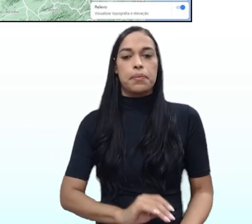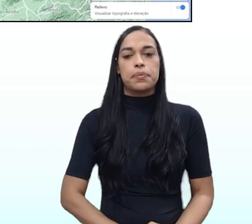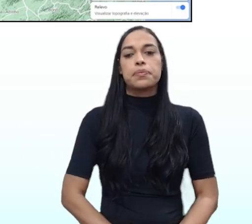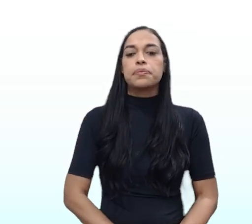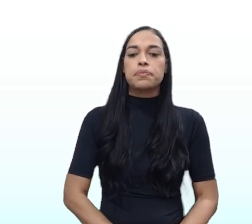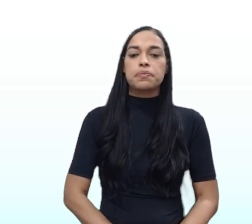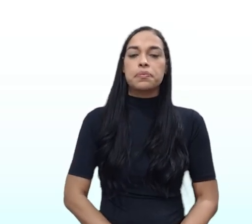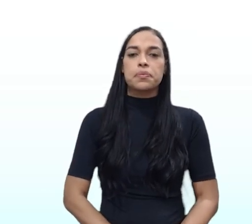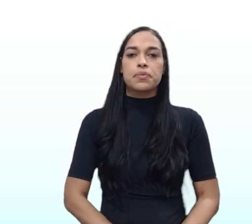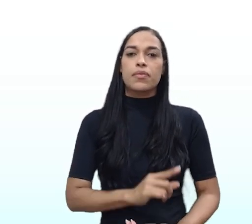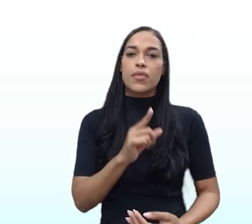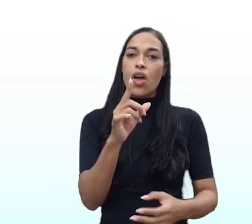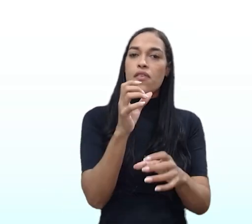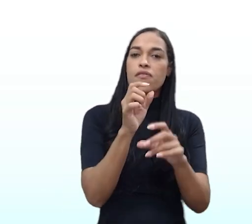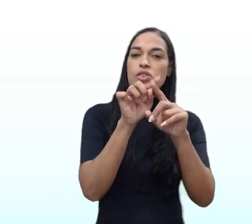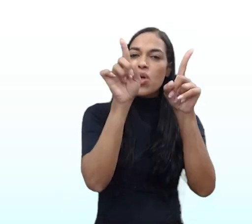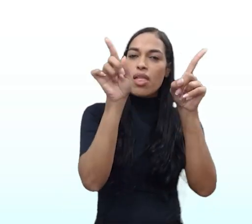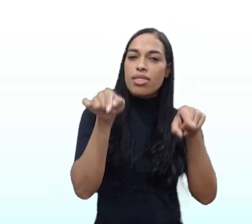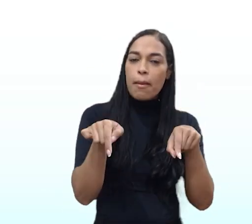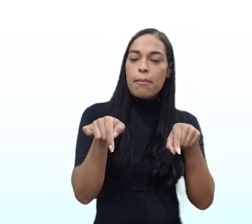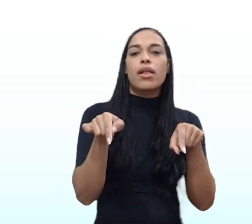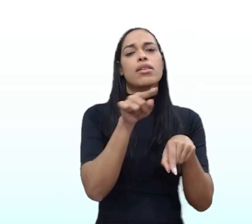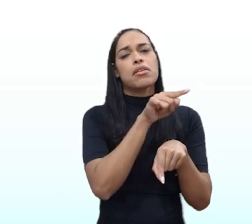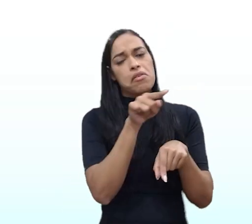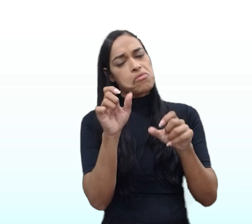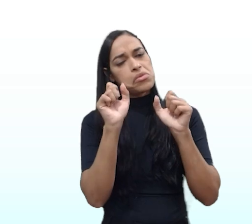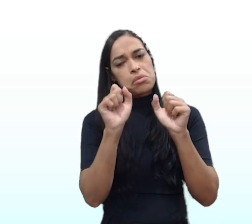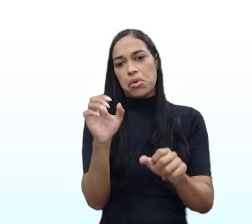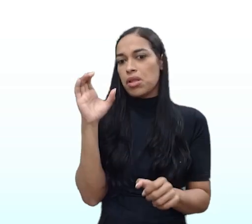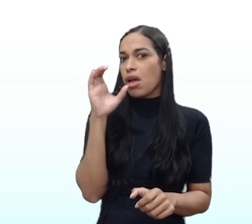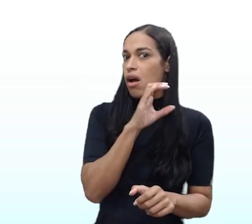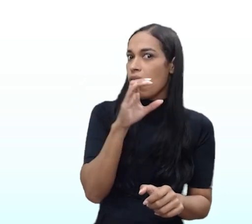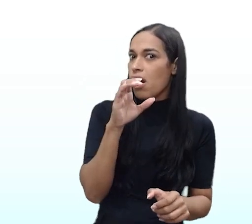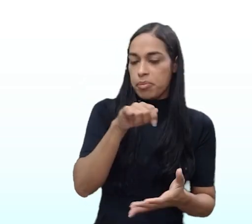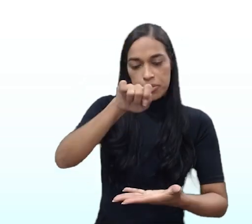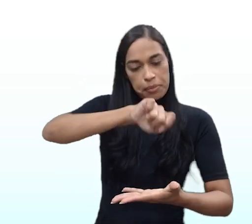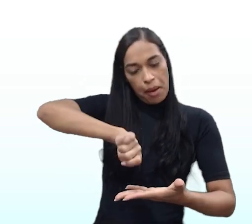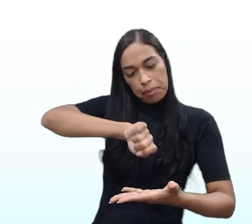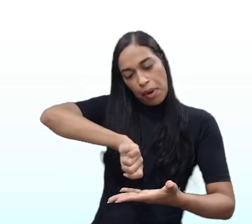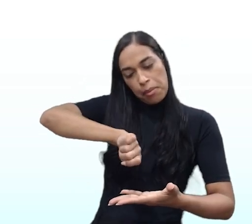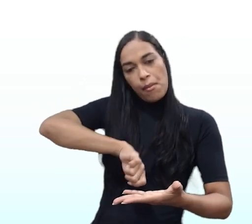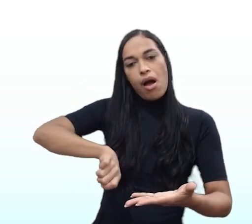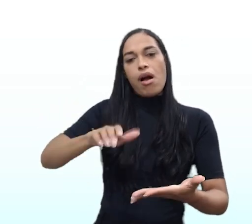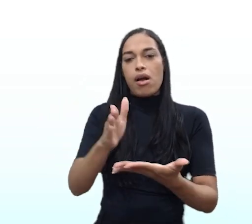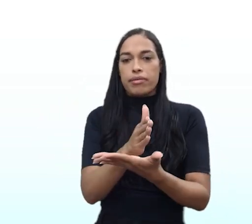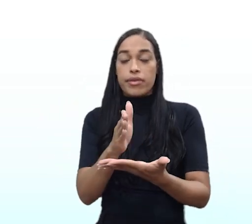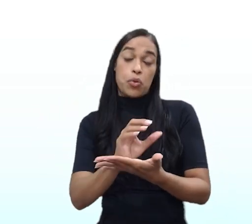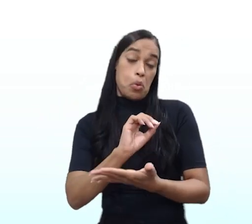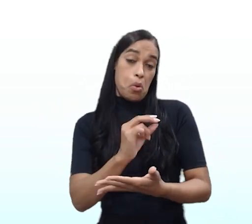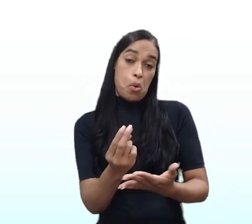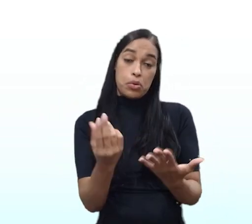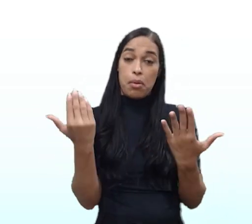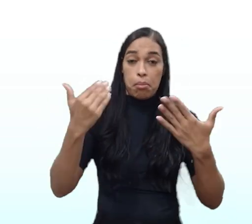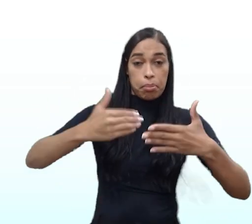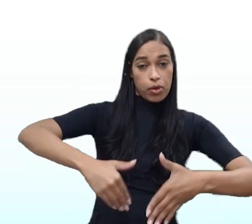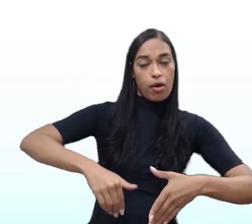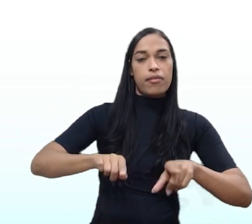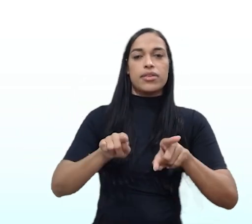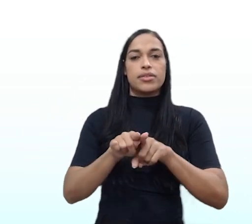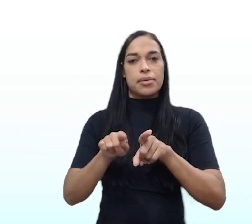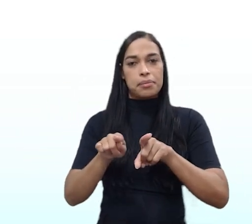Então, vamos lá. Eu fiz uma tabelinha, mas você pode fazer isso rapidamente no seu caderno ou lá na